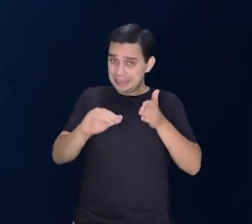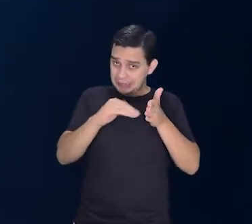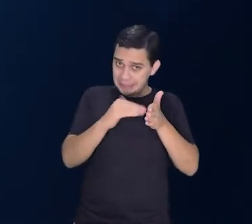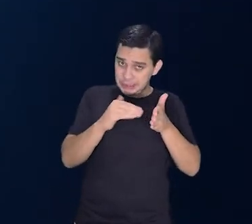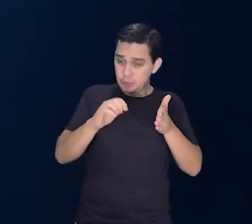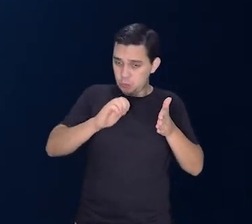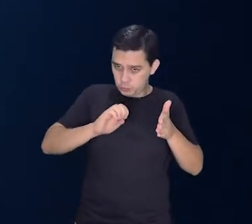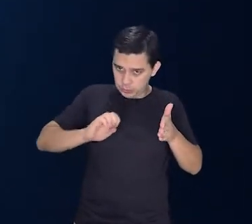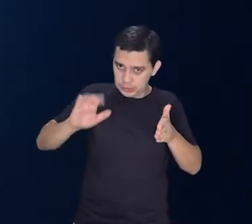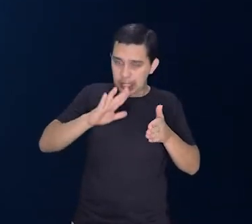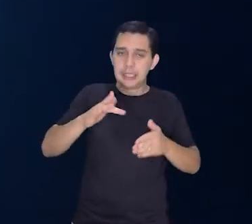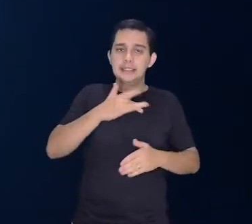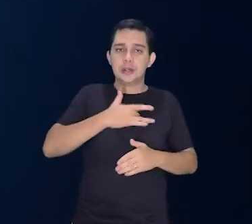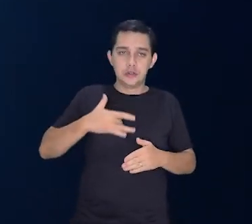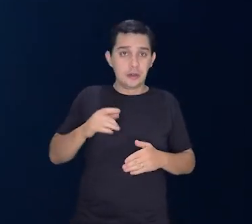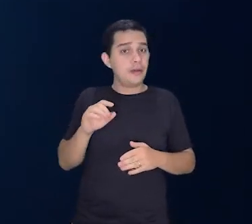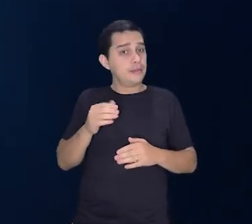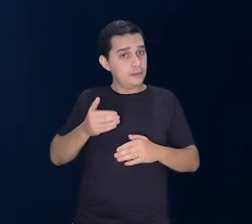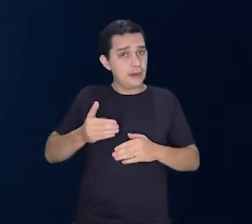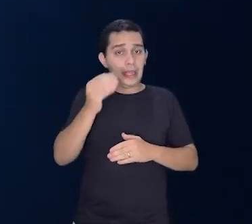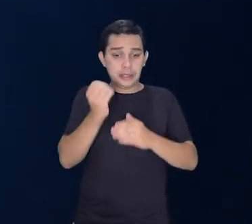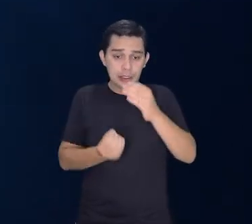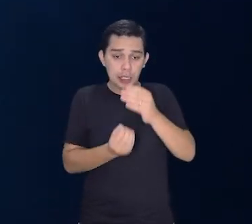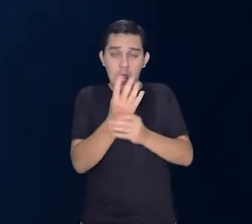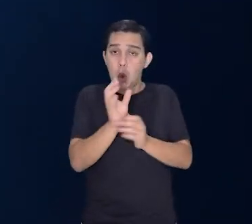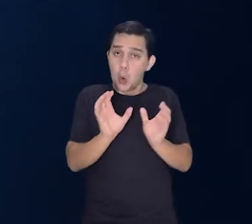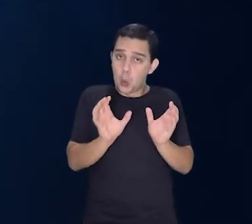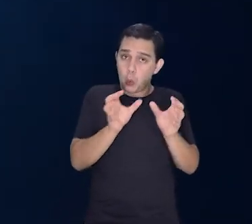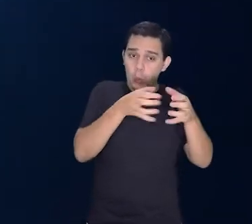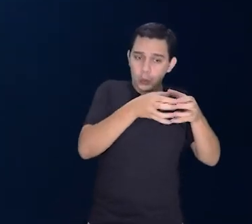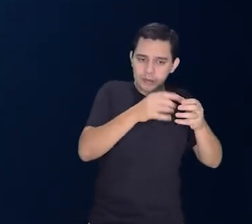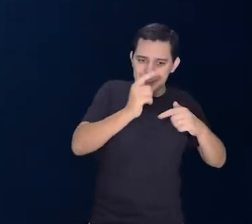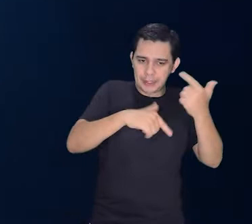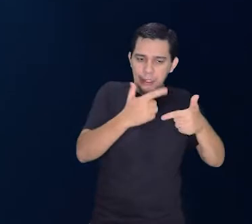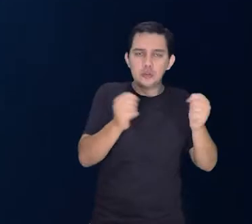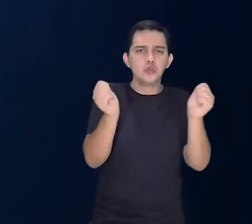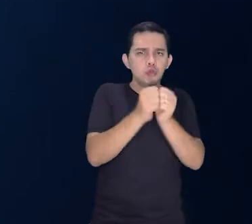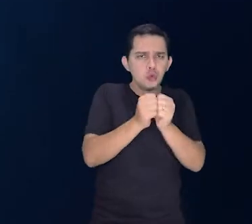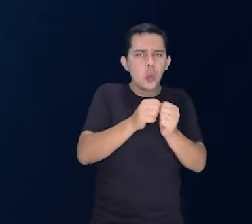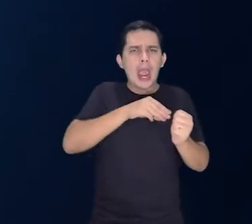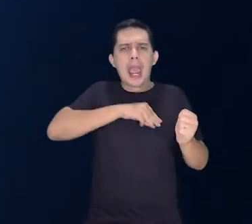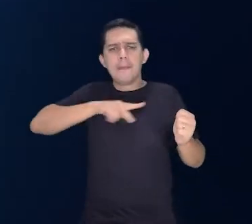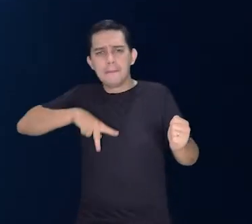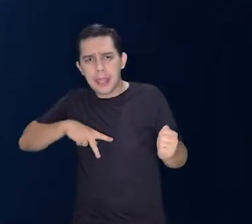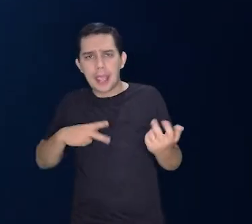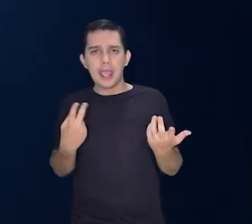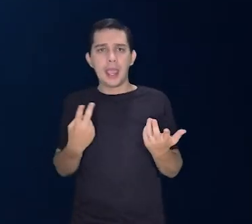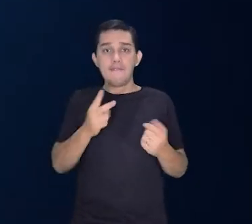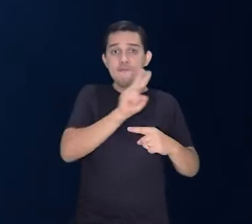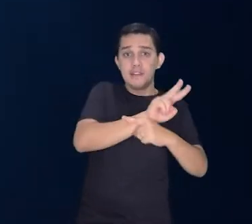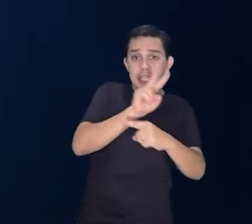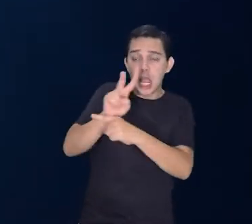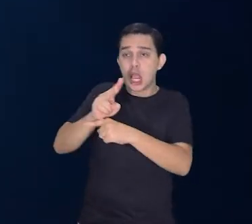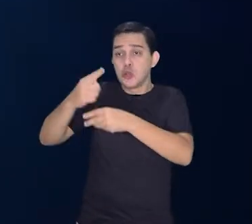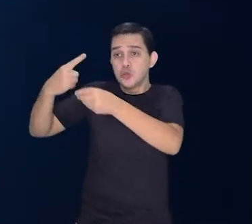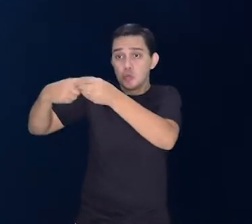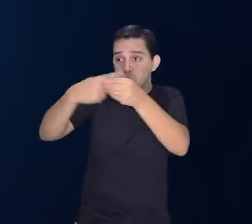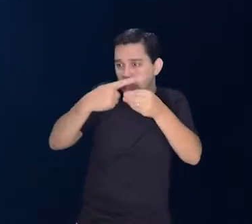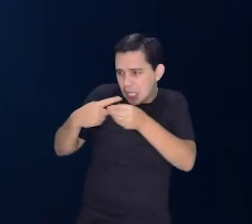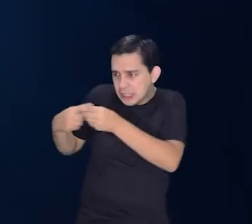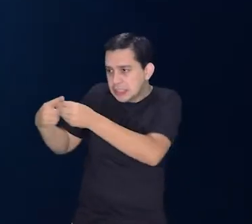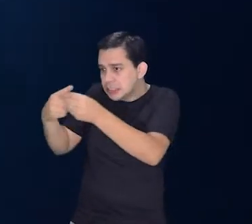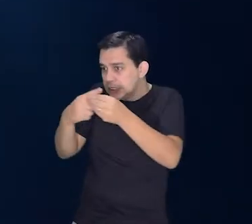irá criar um grupo de trabalho com a participação do Ministério Público, das vigilâncias municipais dos